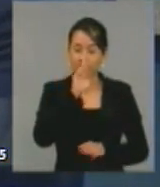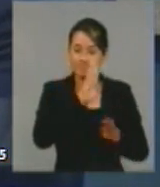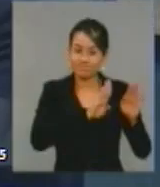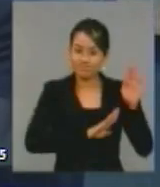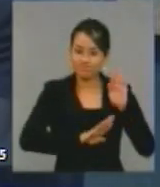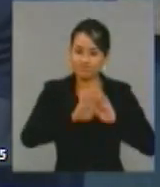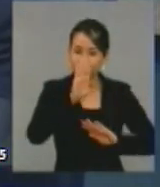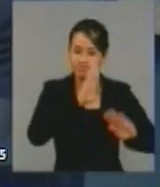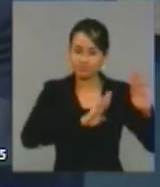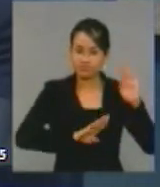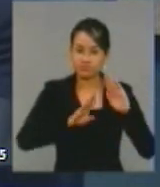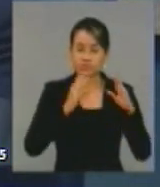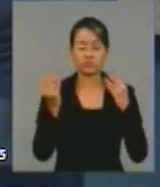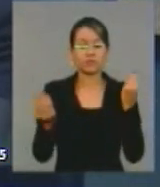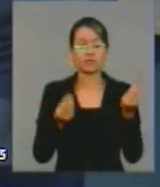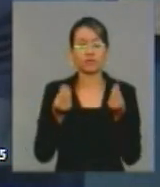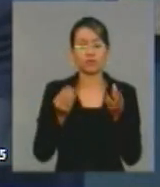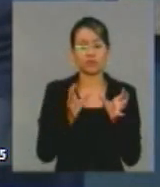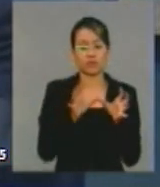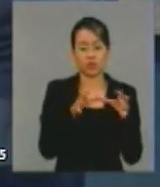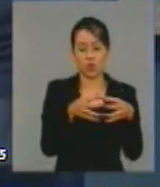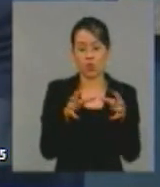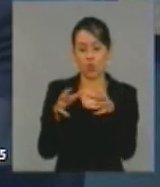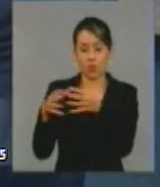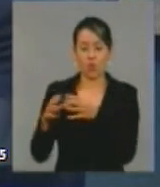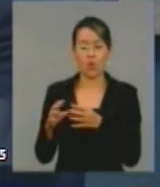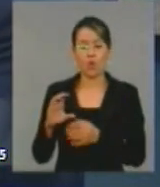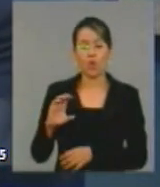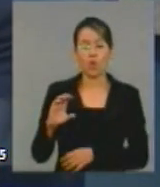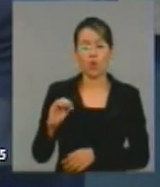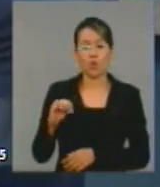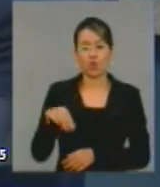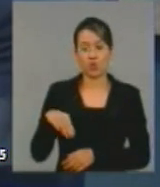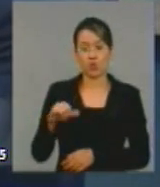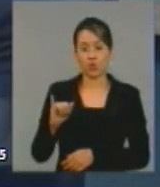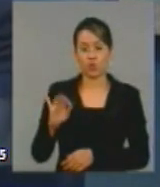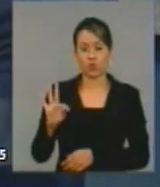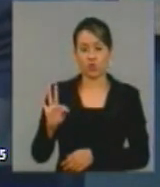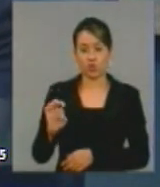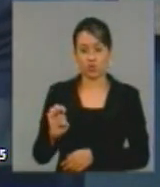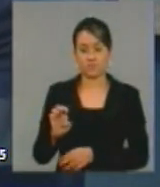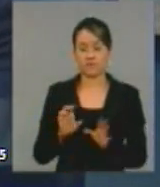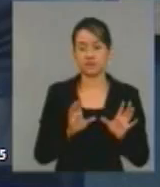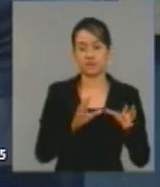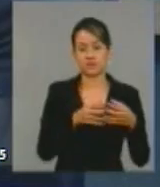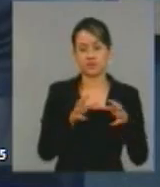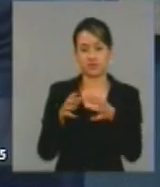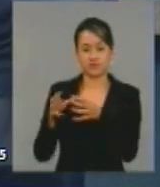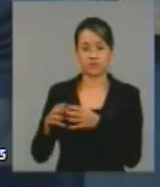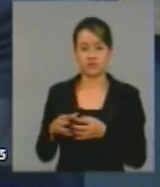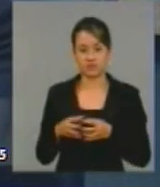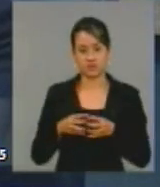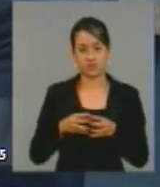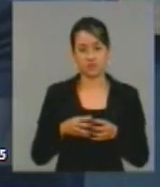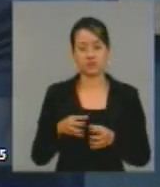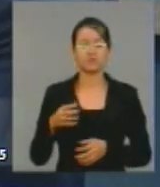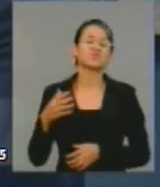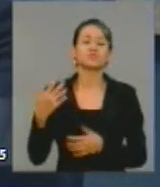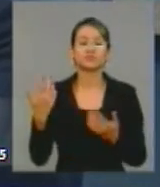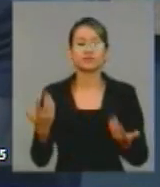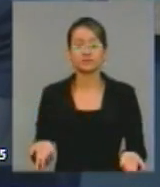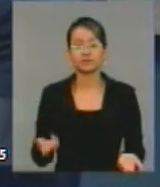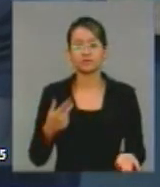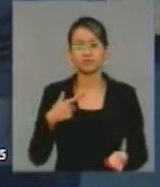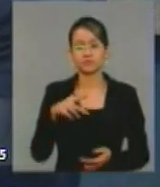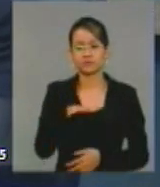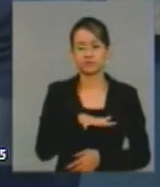Ceará, os comitês de bacia, que eu tenho certeza que o deputado Rosino conhece. Conheço demais, conheço a legislação hídrica. Os comitês de bacia... No caso do